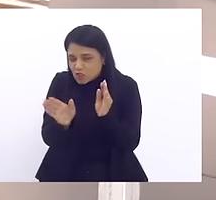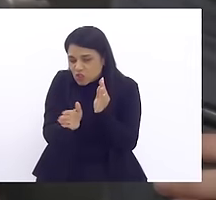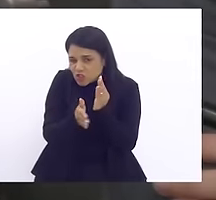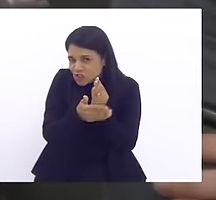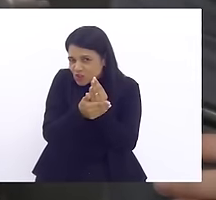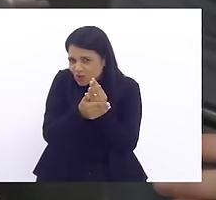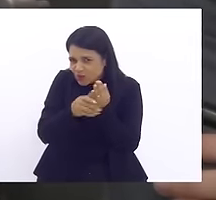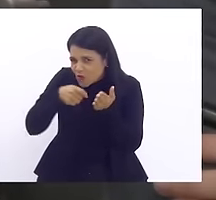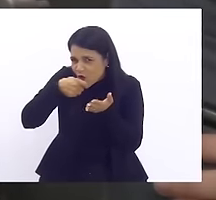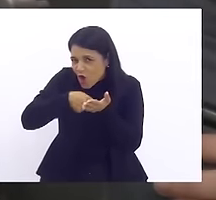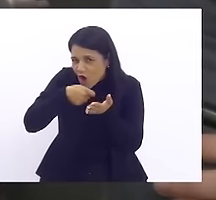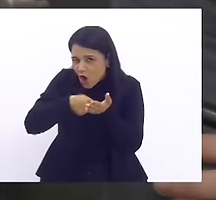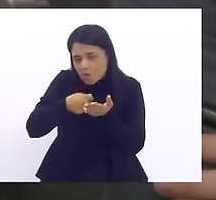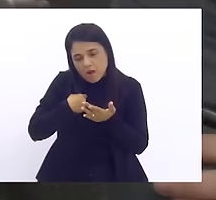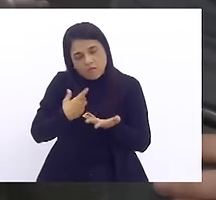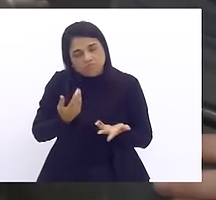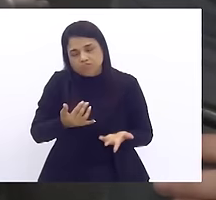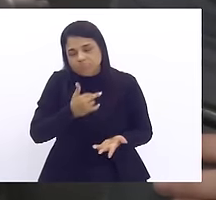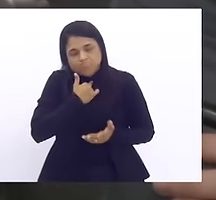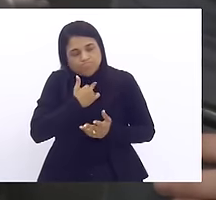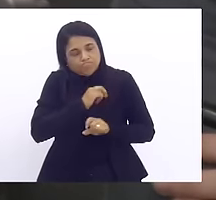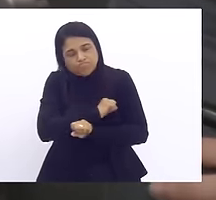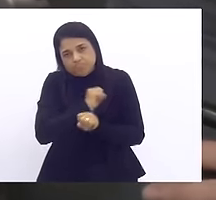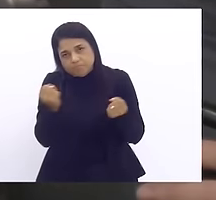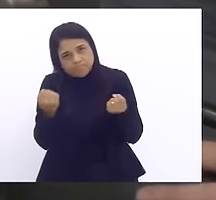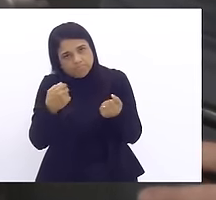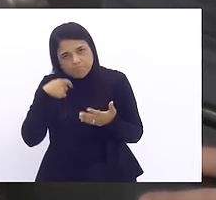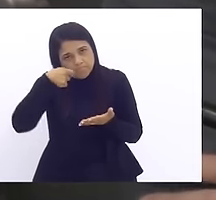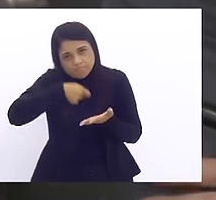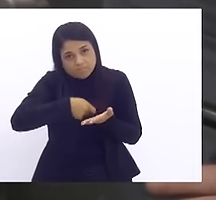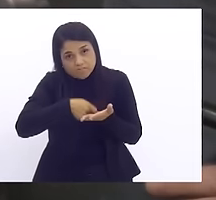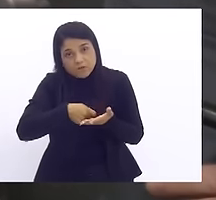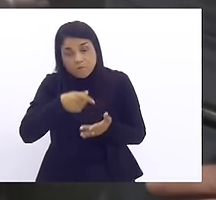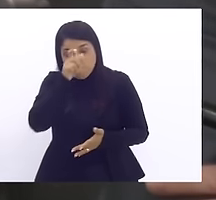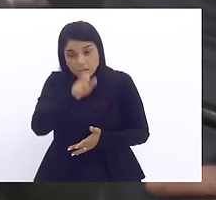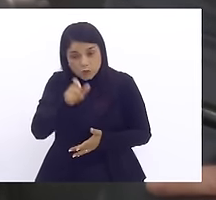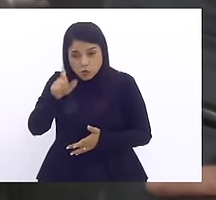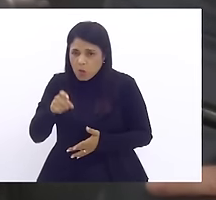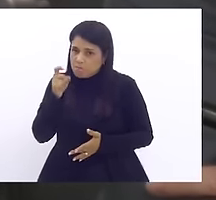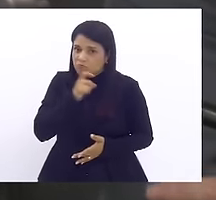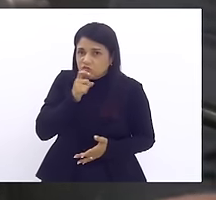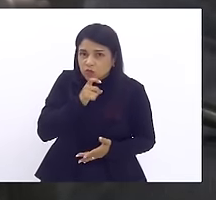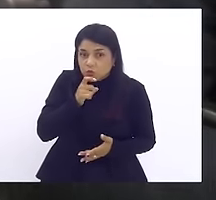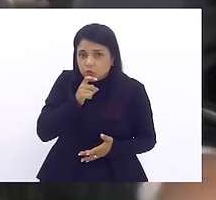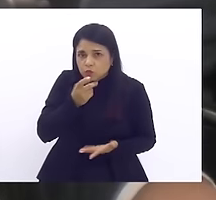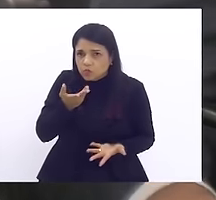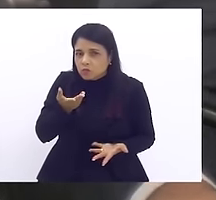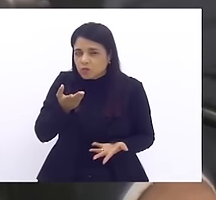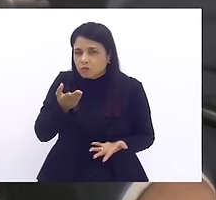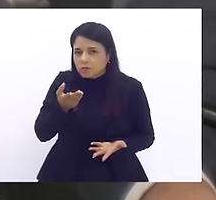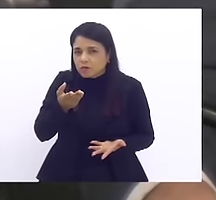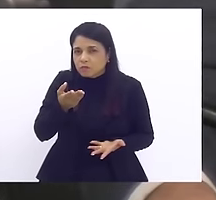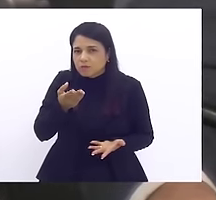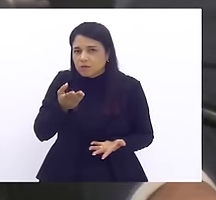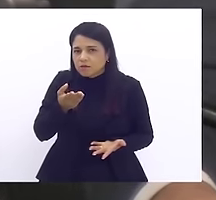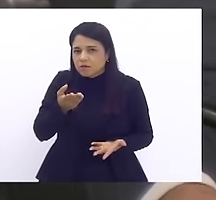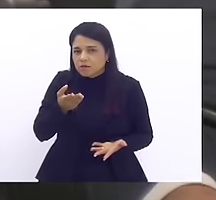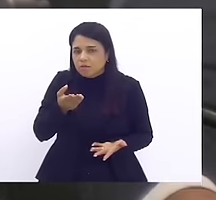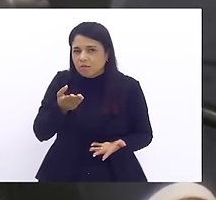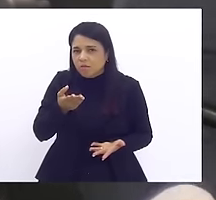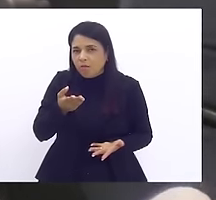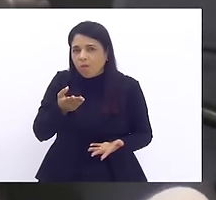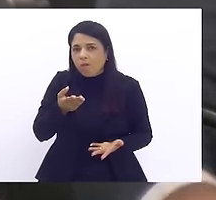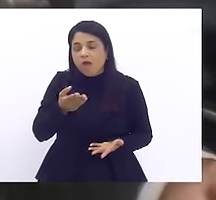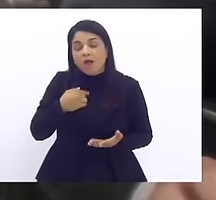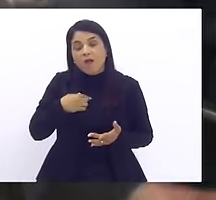gente tem uma quantidade quantidade de pessoas que vão vir mentir por uma coisa que entendeu É porque talvez tenha vindo quando